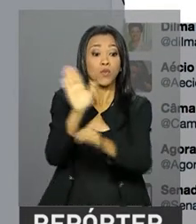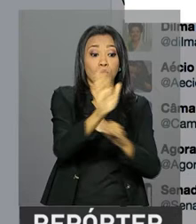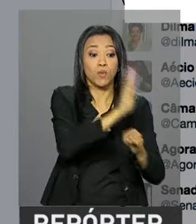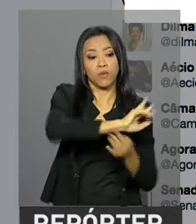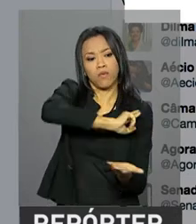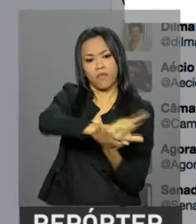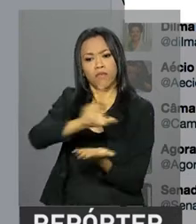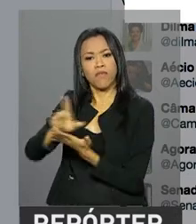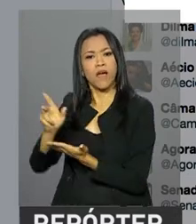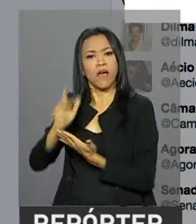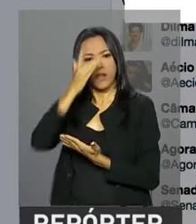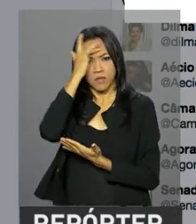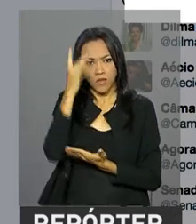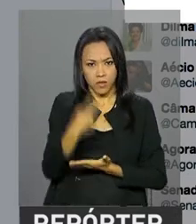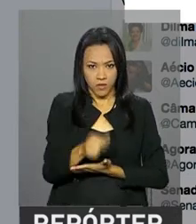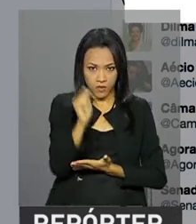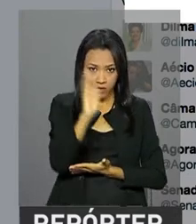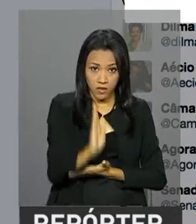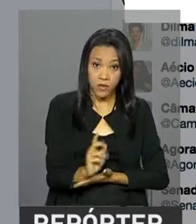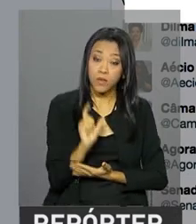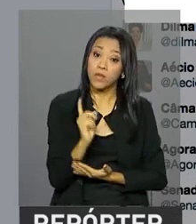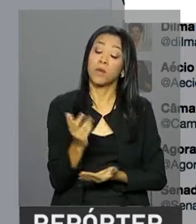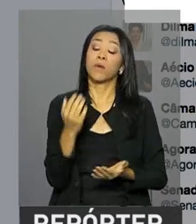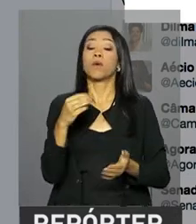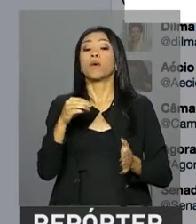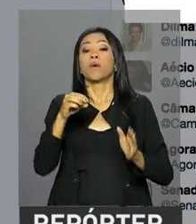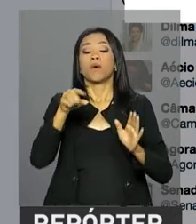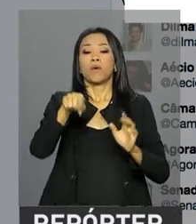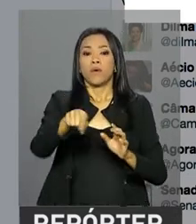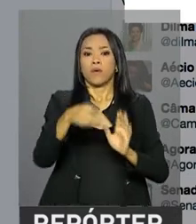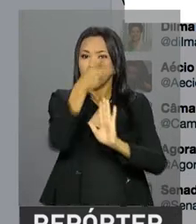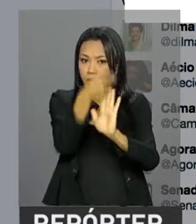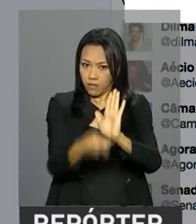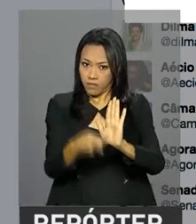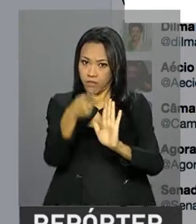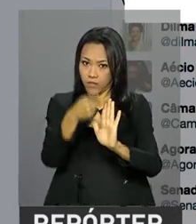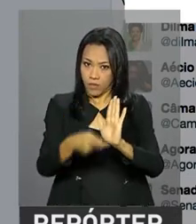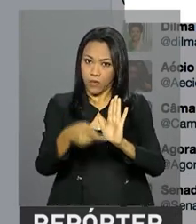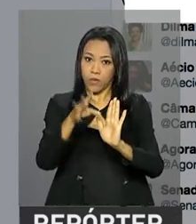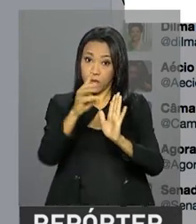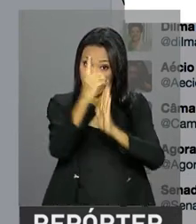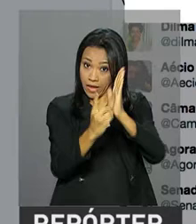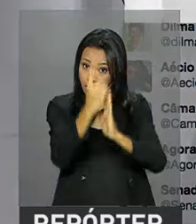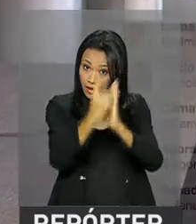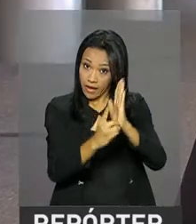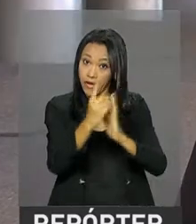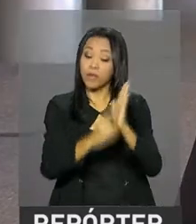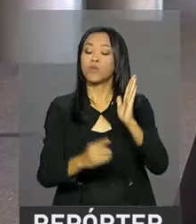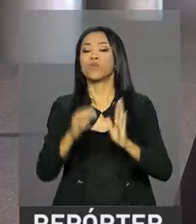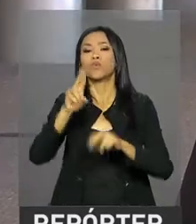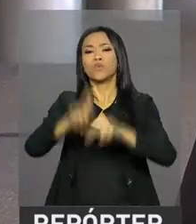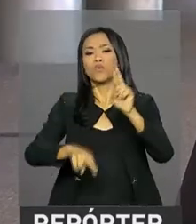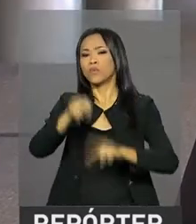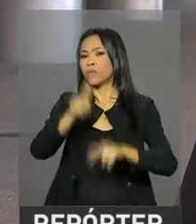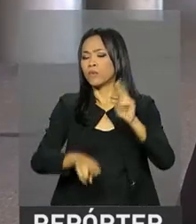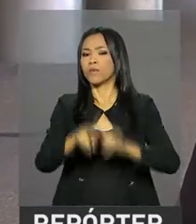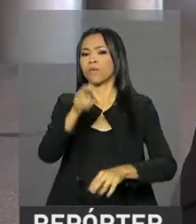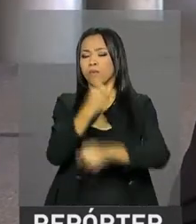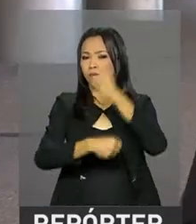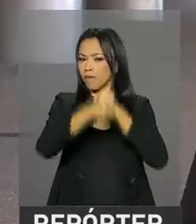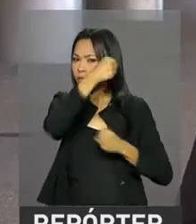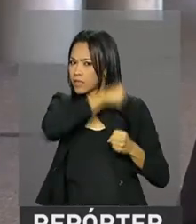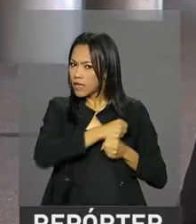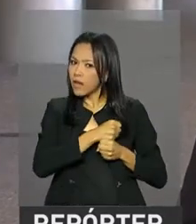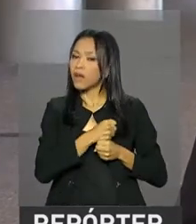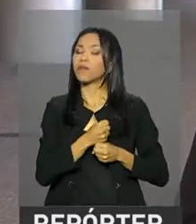vidas no país o decreto assinado pelo presidente michel temer em junho do ano passado que determinou que a ua